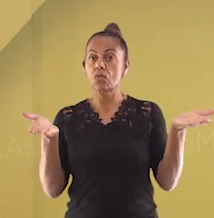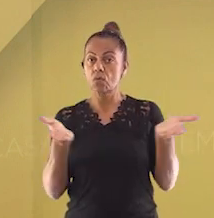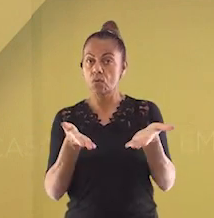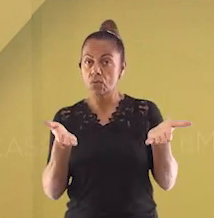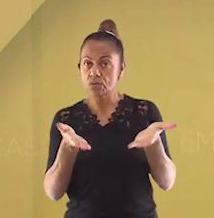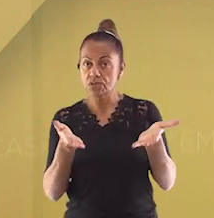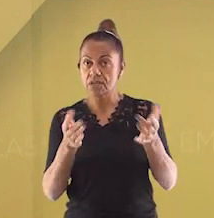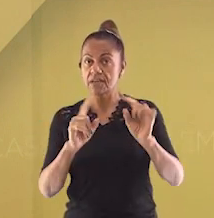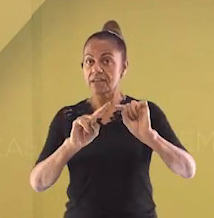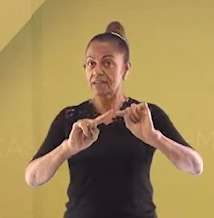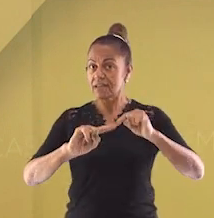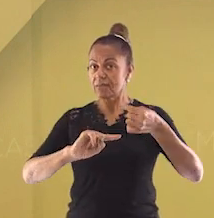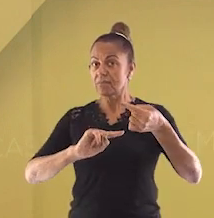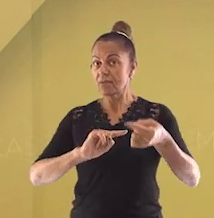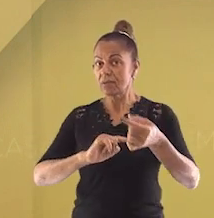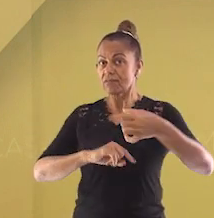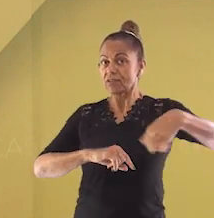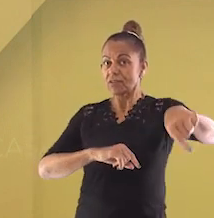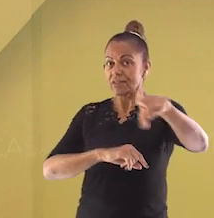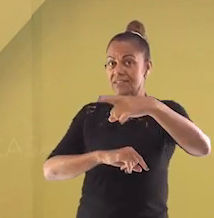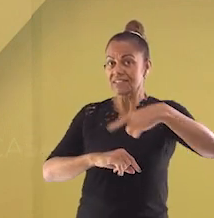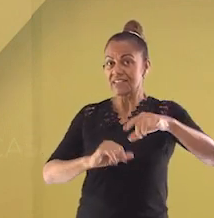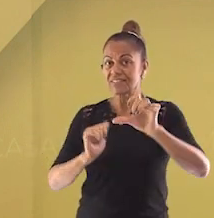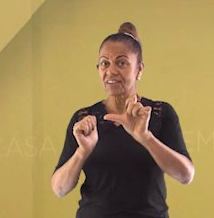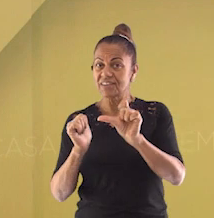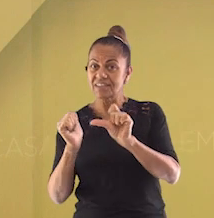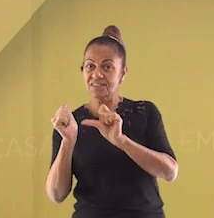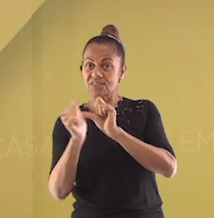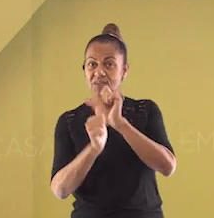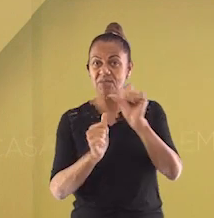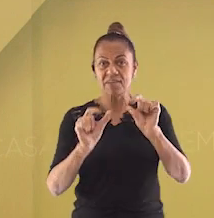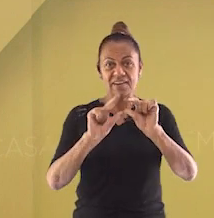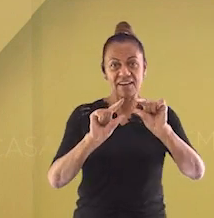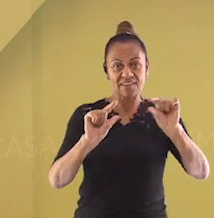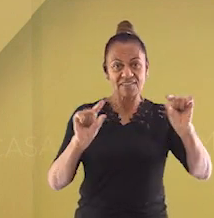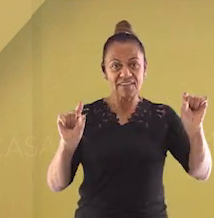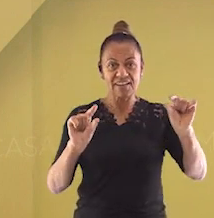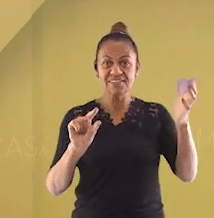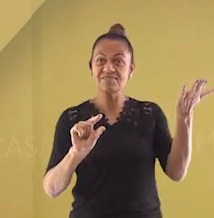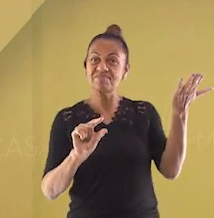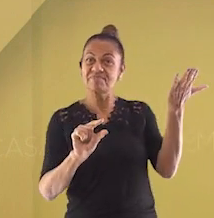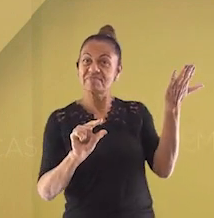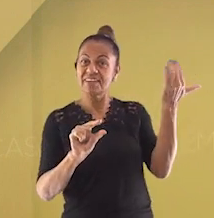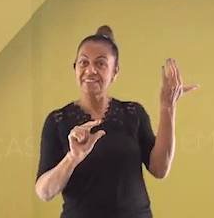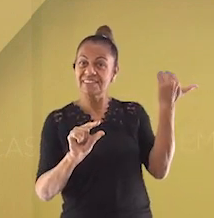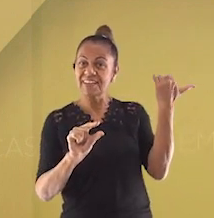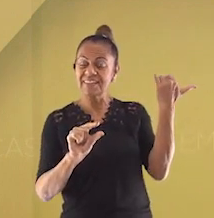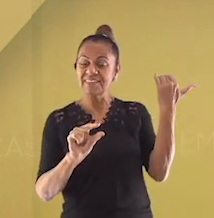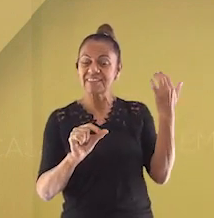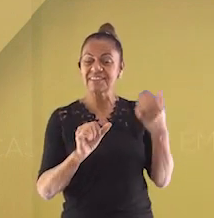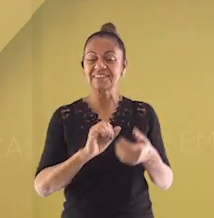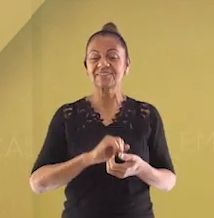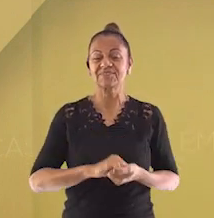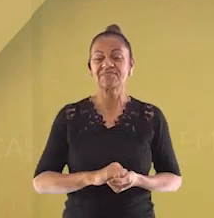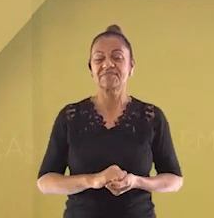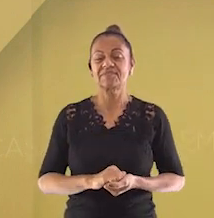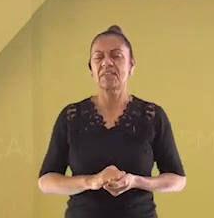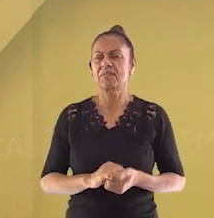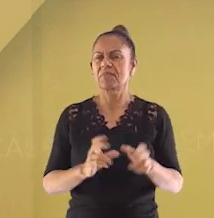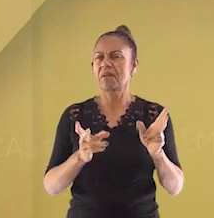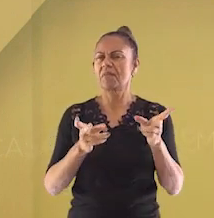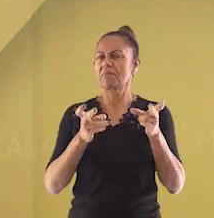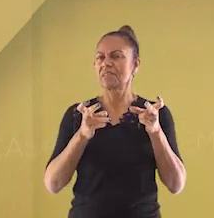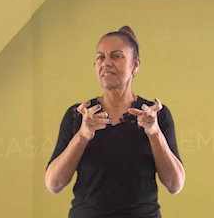vocês terão que transformadas no simple past ou passado simples verão que não é complicado